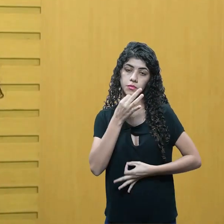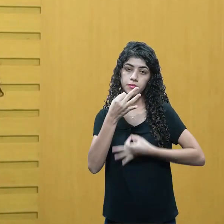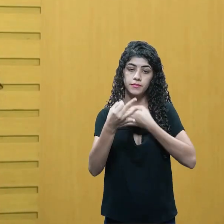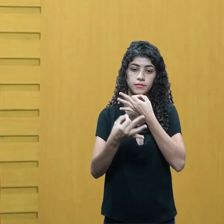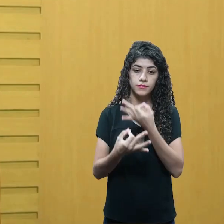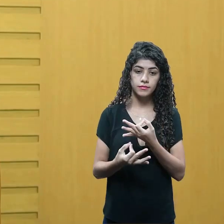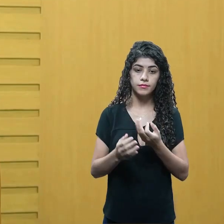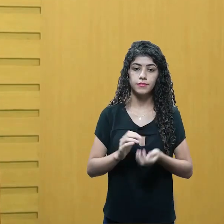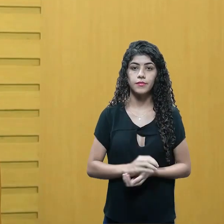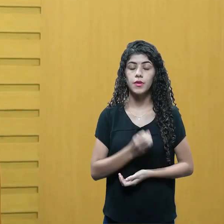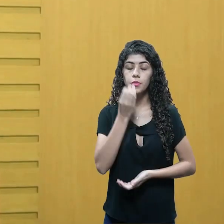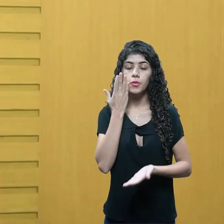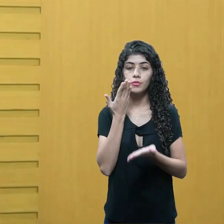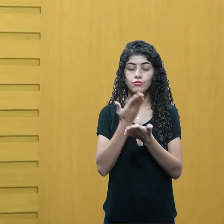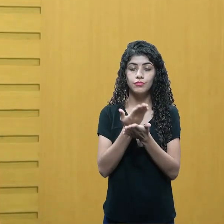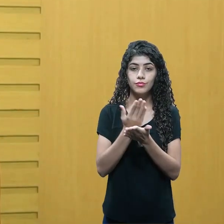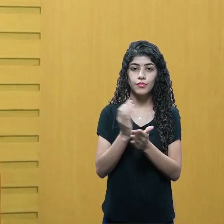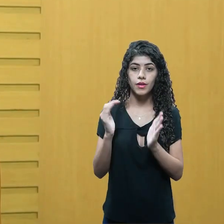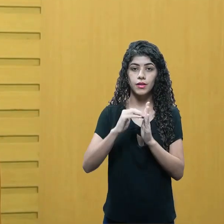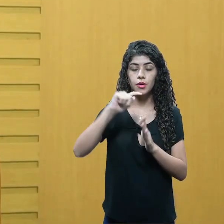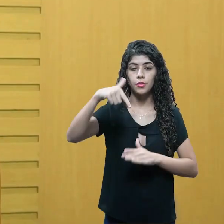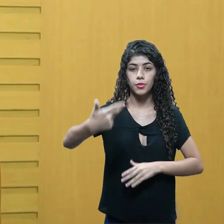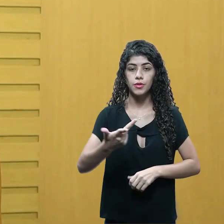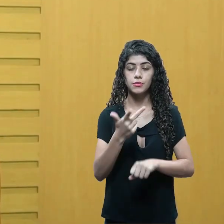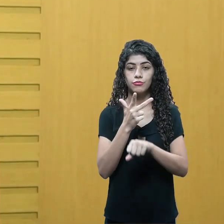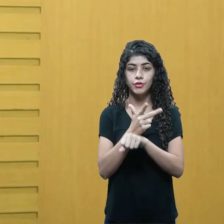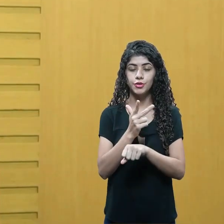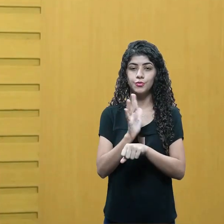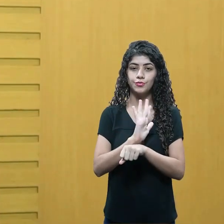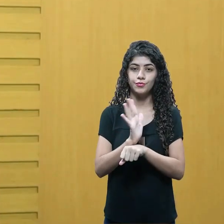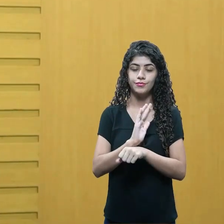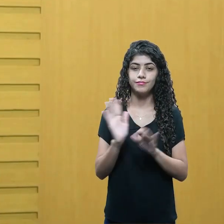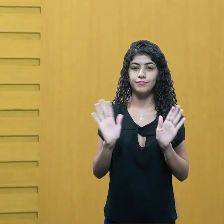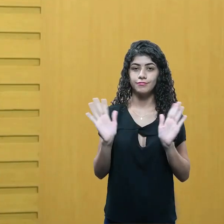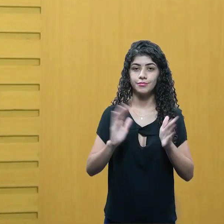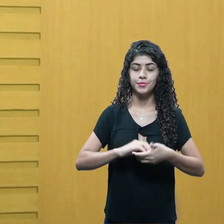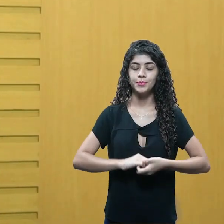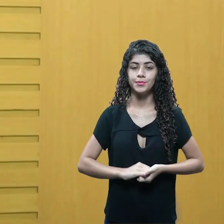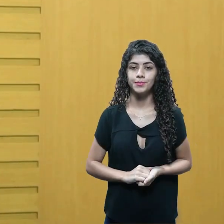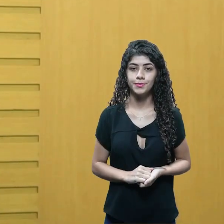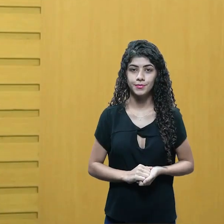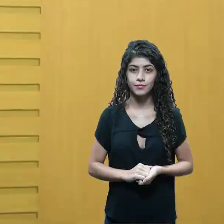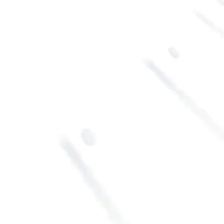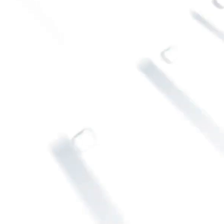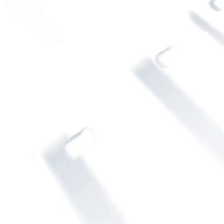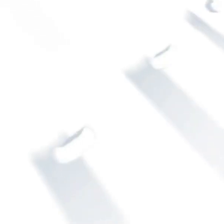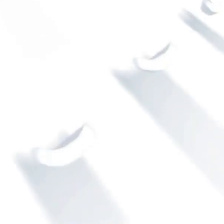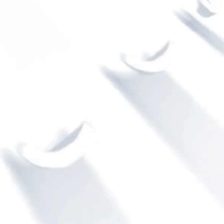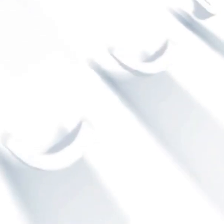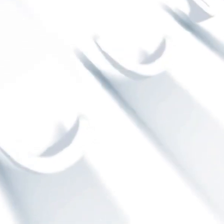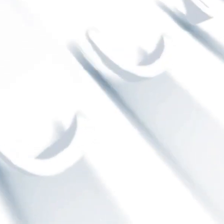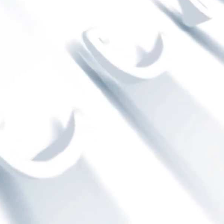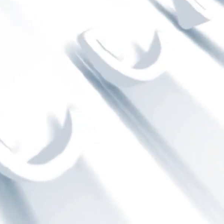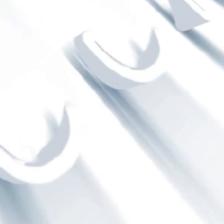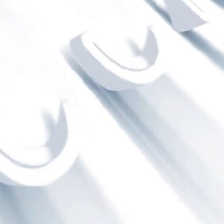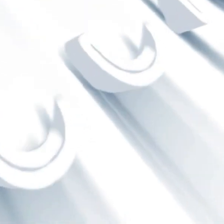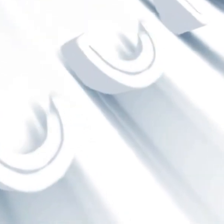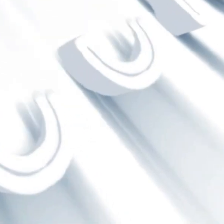alguma dúvida ou comentário. Bons estudos e até o próximo módulo do nosso curso.